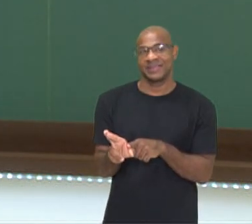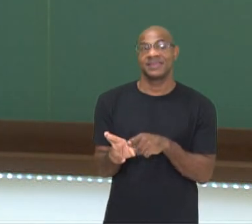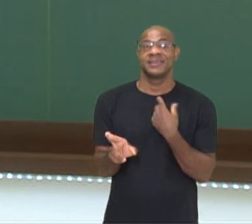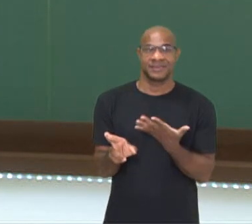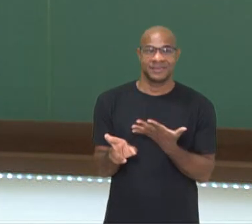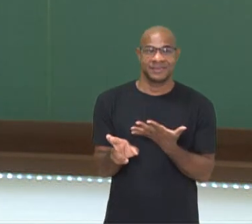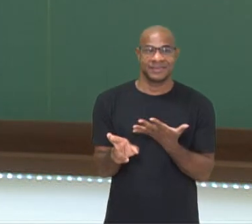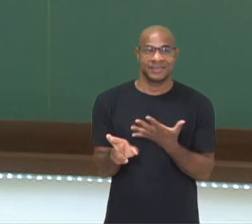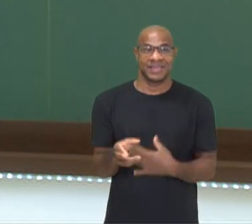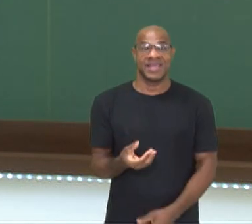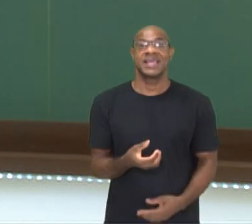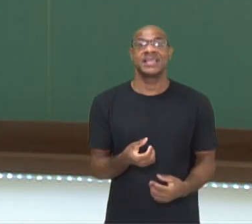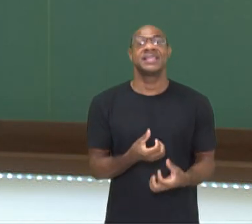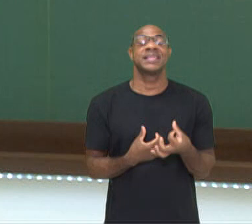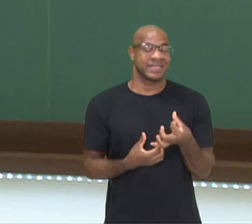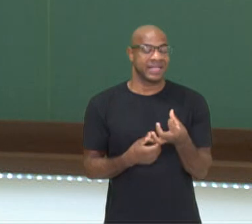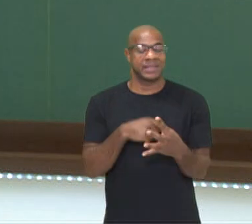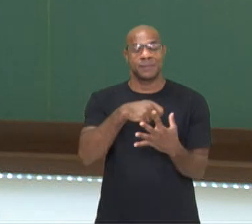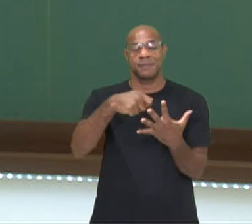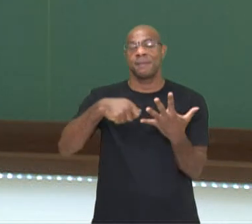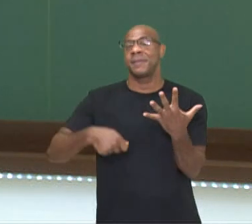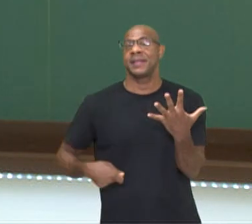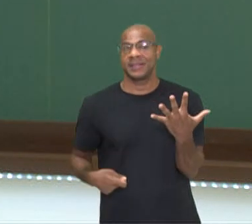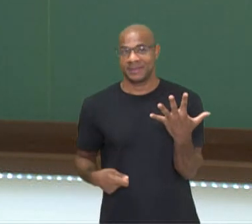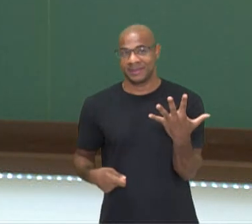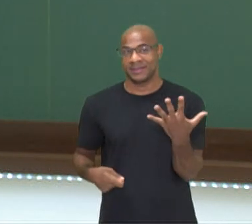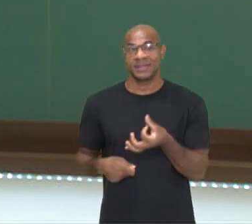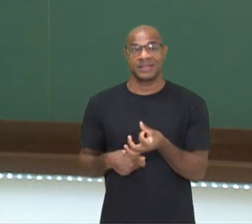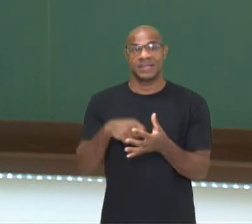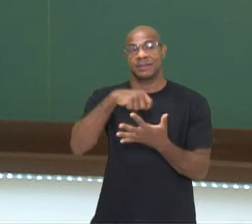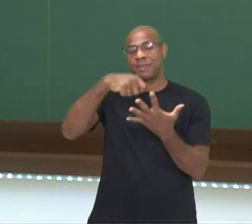esses 940 aí em 6 meses. Essa é a